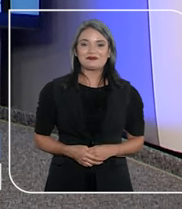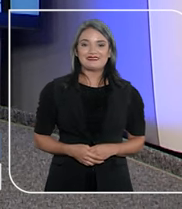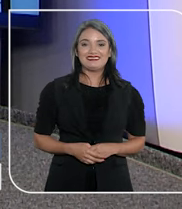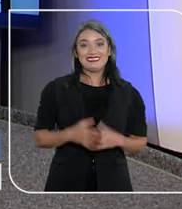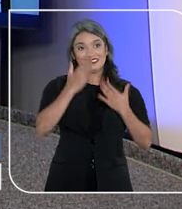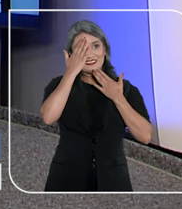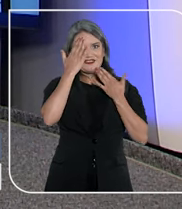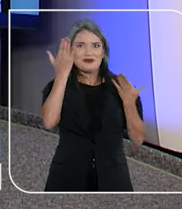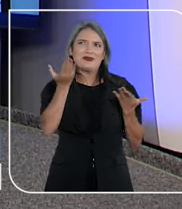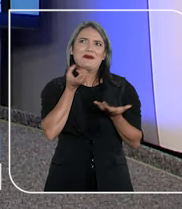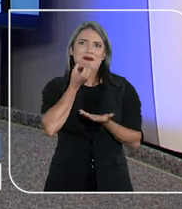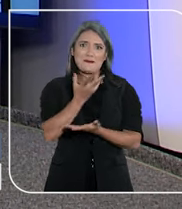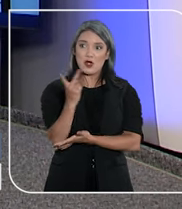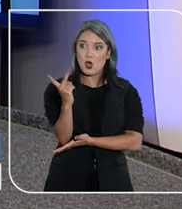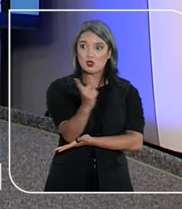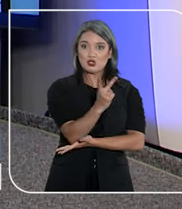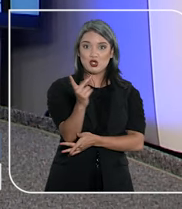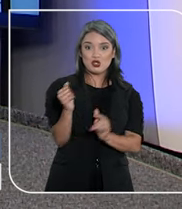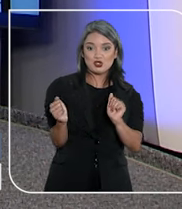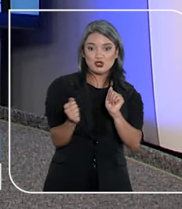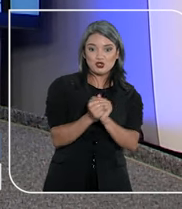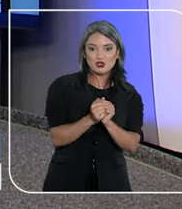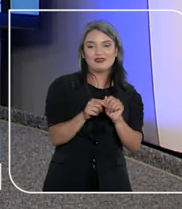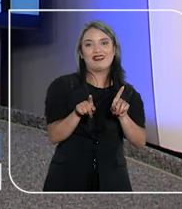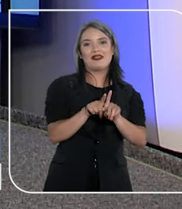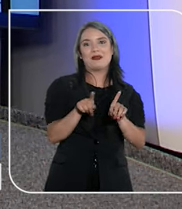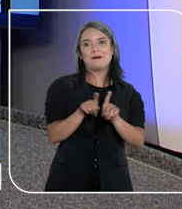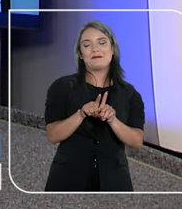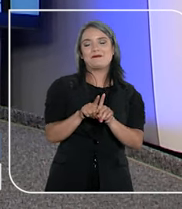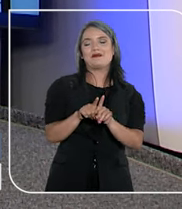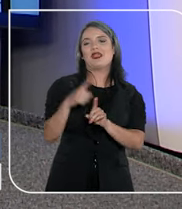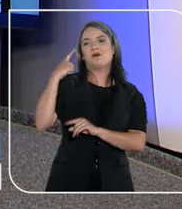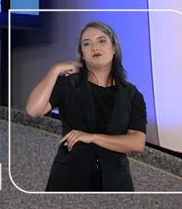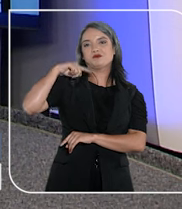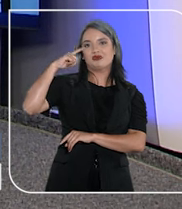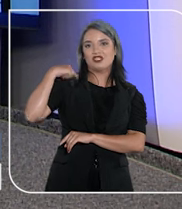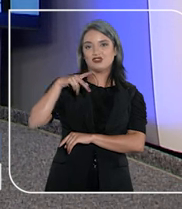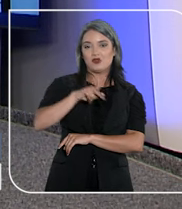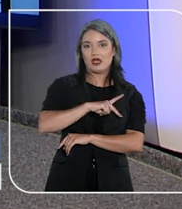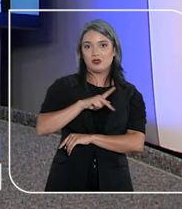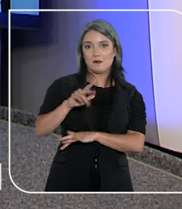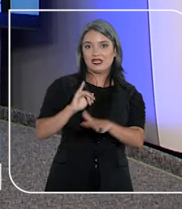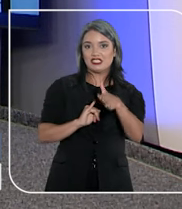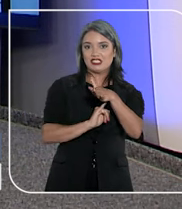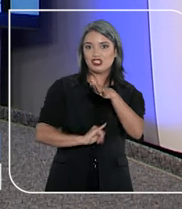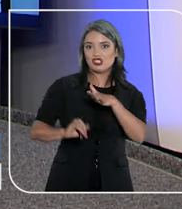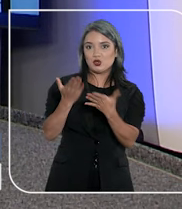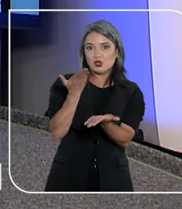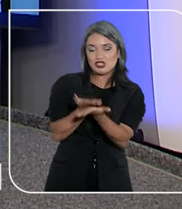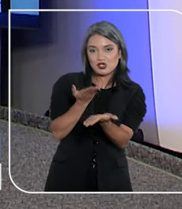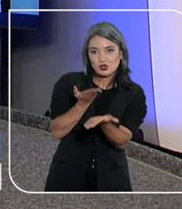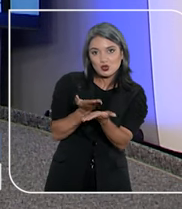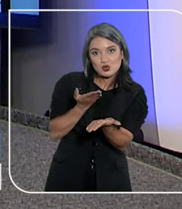essa dobradinha, feita também com o doutor Renan Freitas, advogado e presidente do Instituto de Estudos